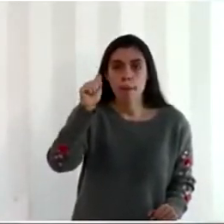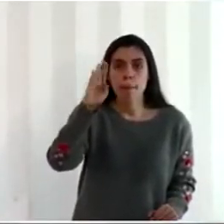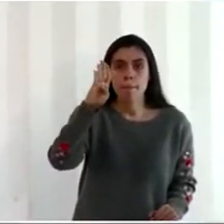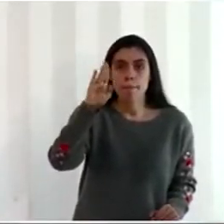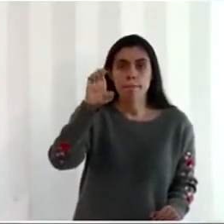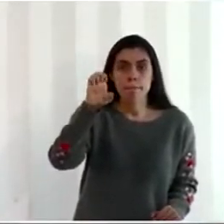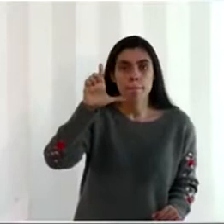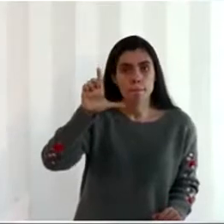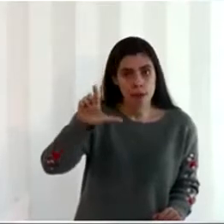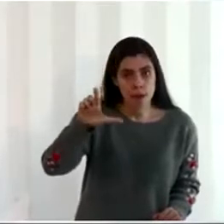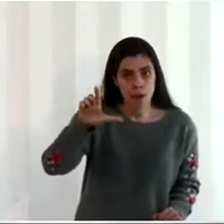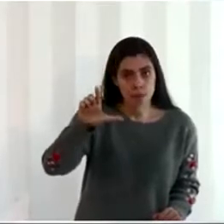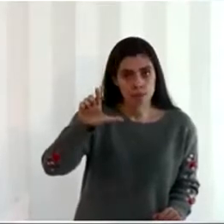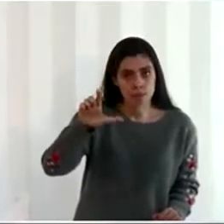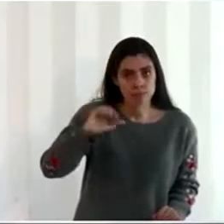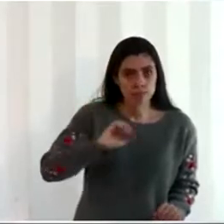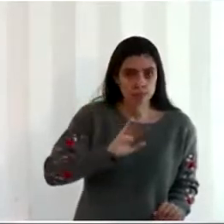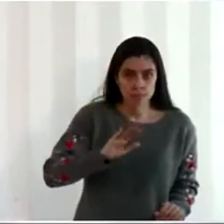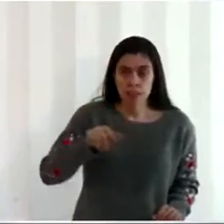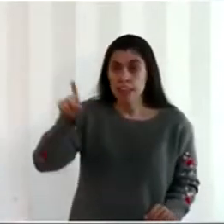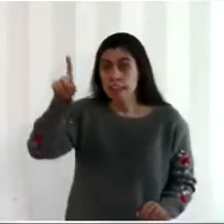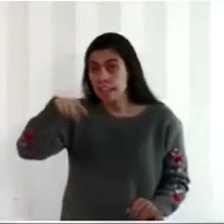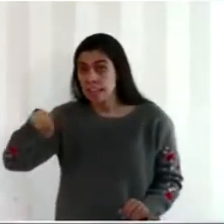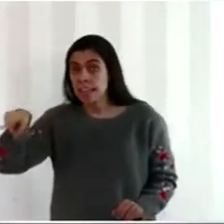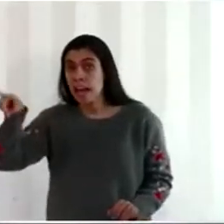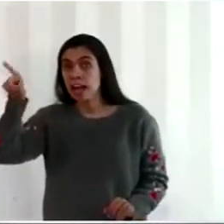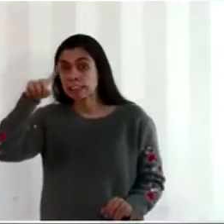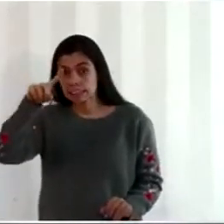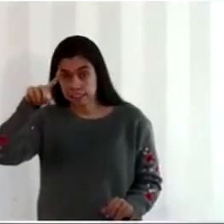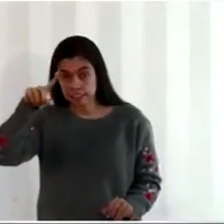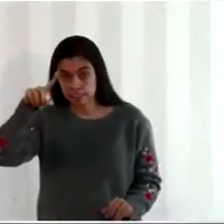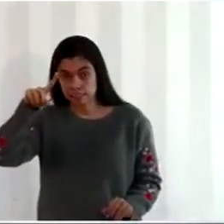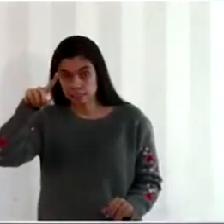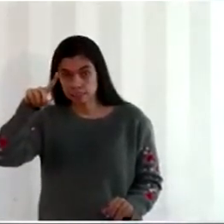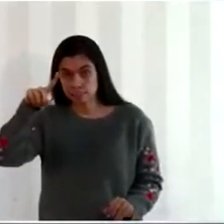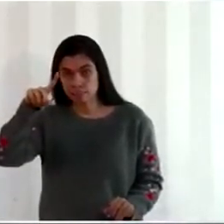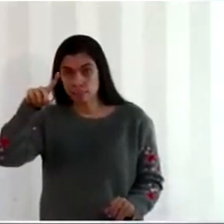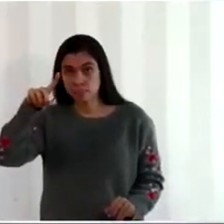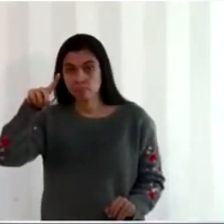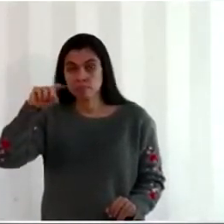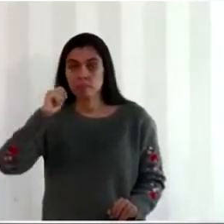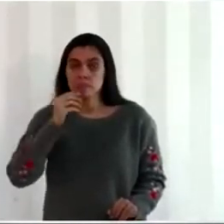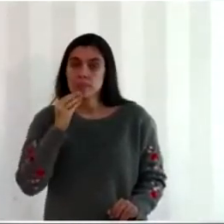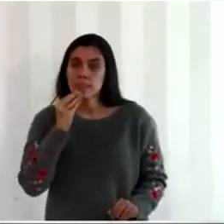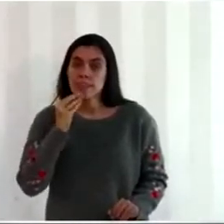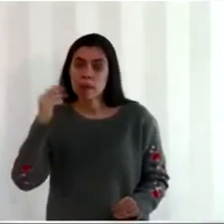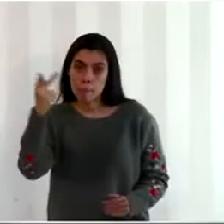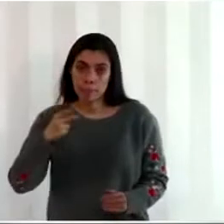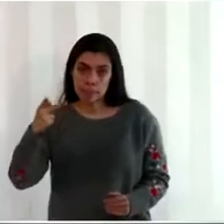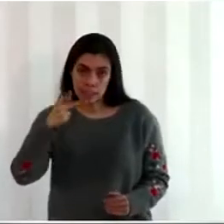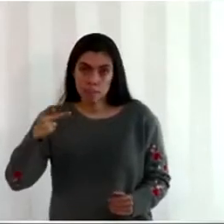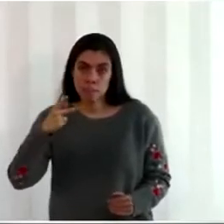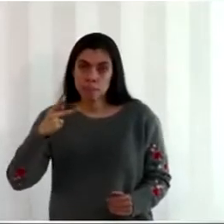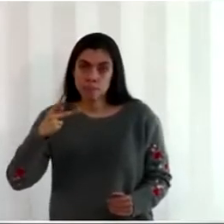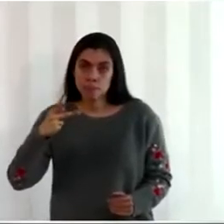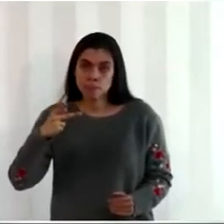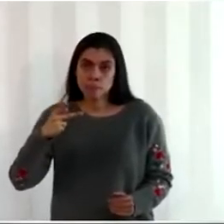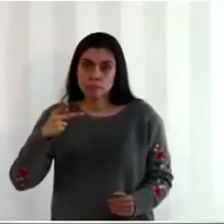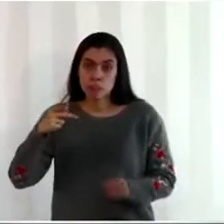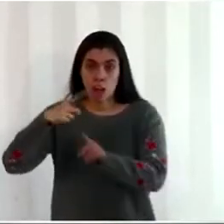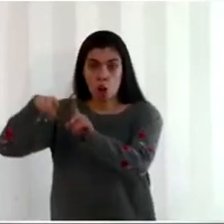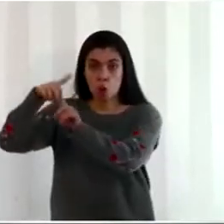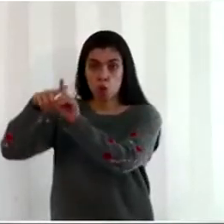O profeta Ageu, que foi o primeiro profeta a pregar após o retorno do povo de Israel do cativeiro. É bem